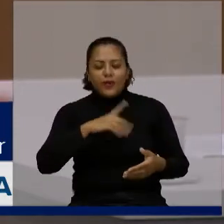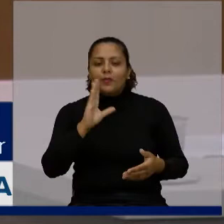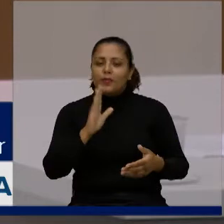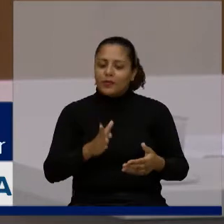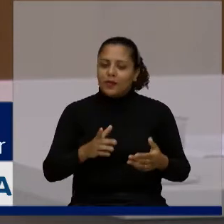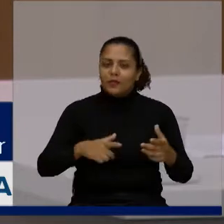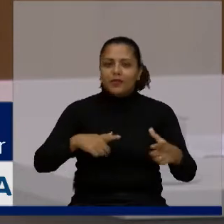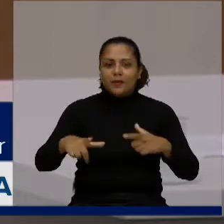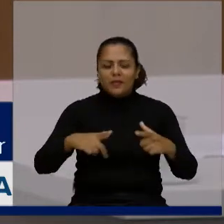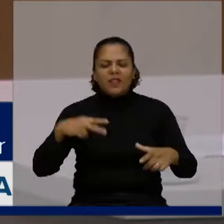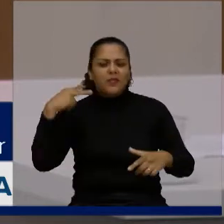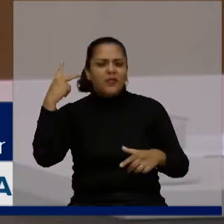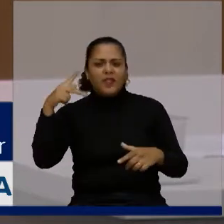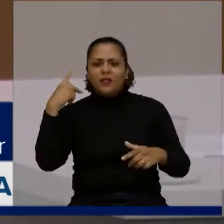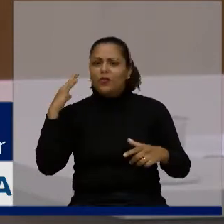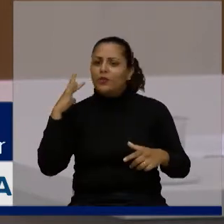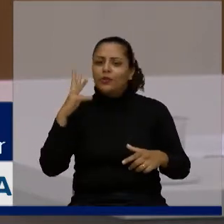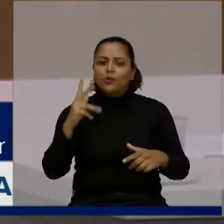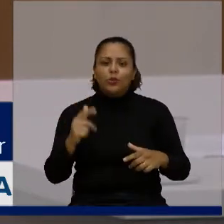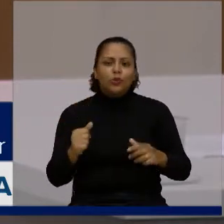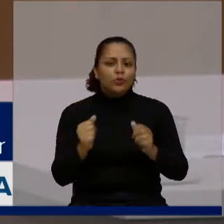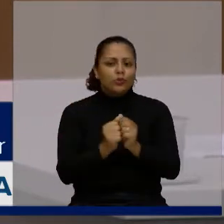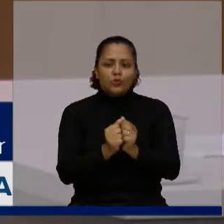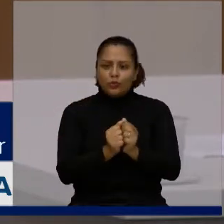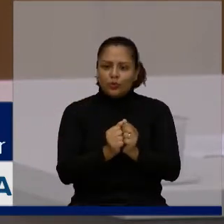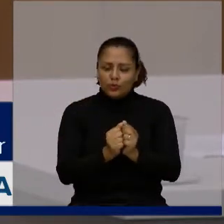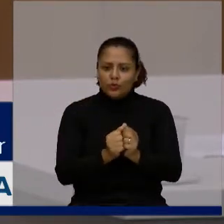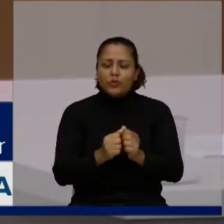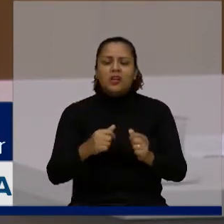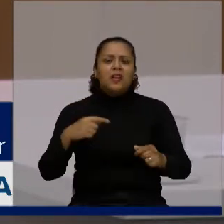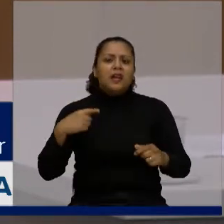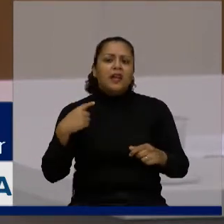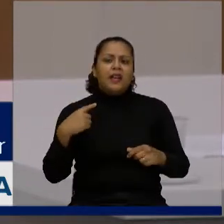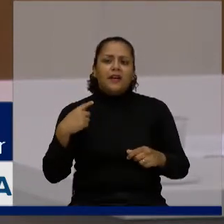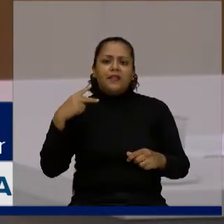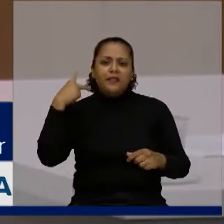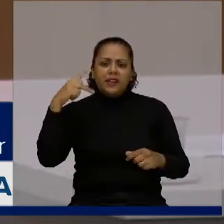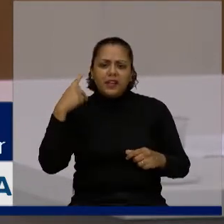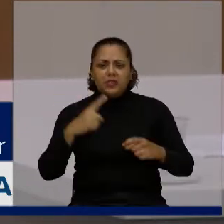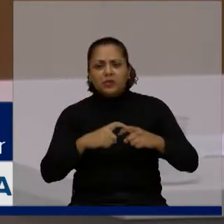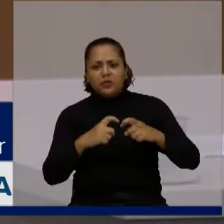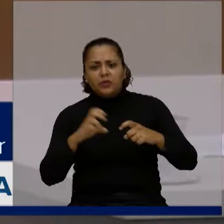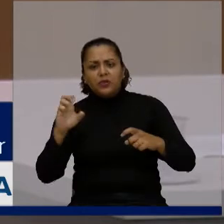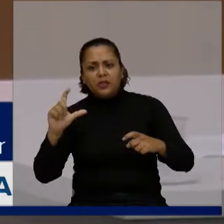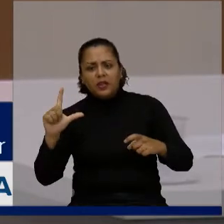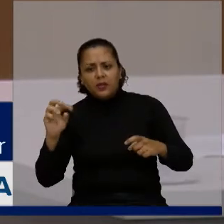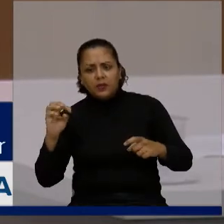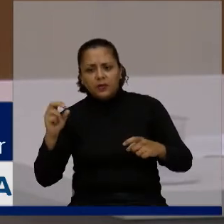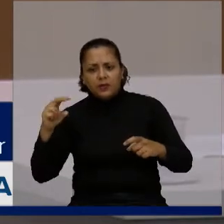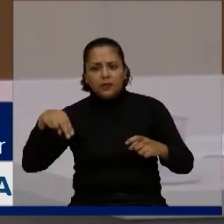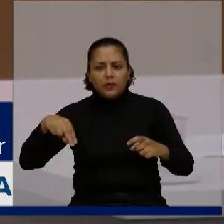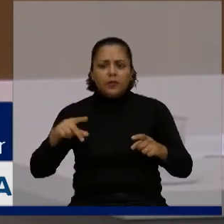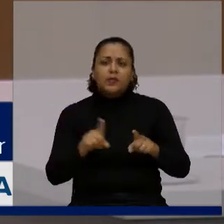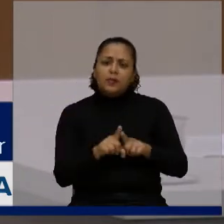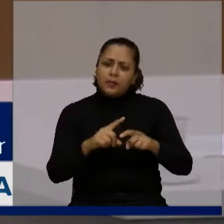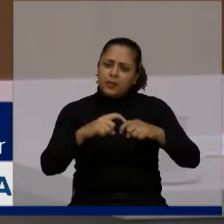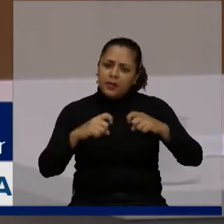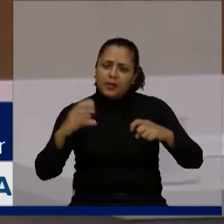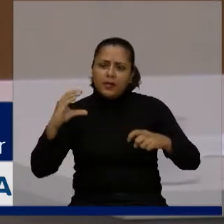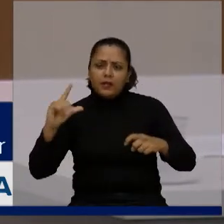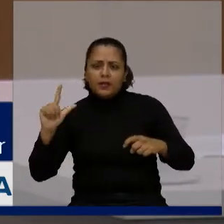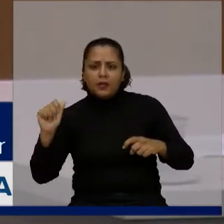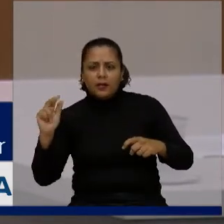todos presentes, agradecer aqui o vereador Dr. Elton, vereador Dr. José Cláudio, vereador Milton